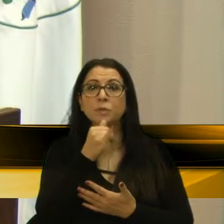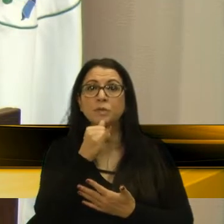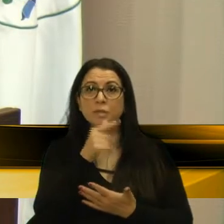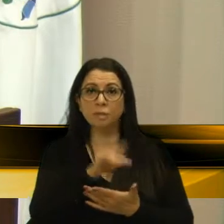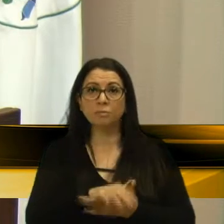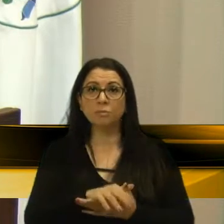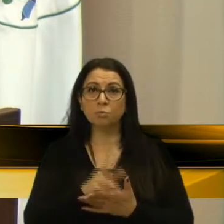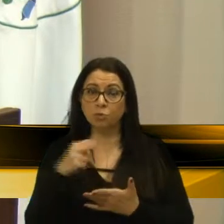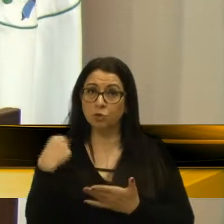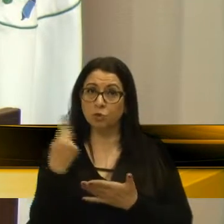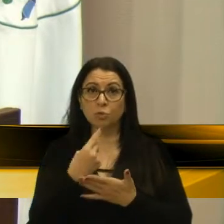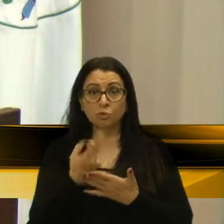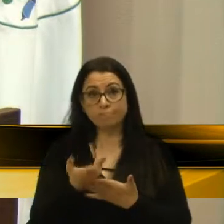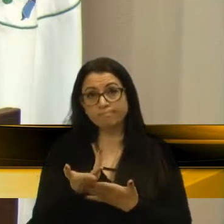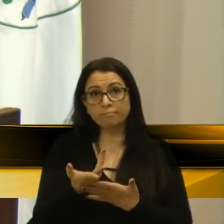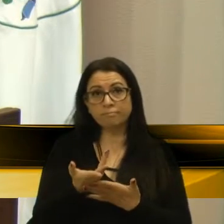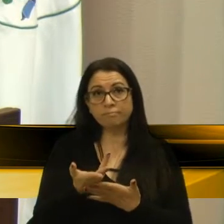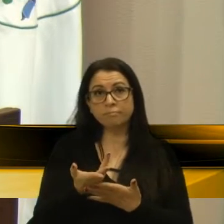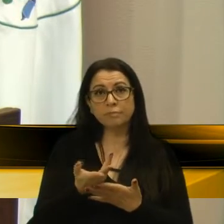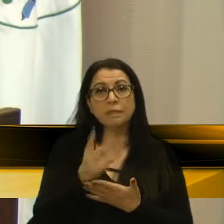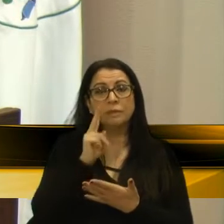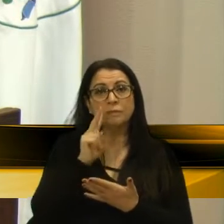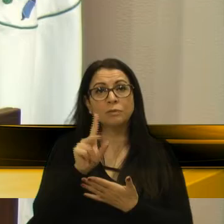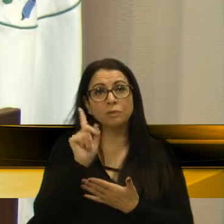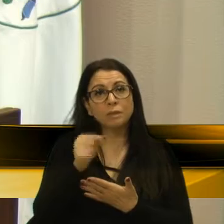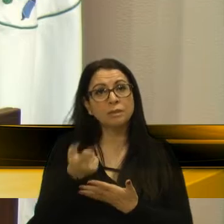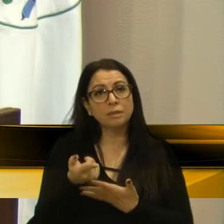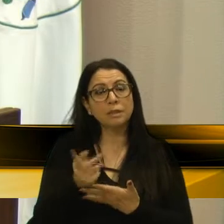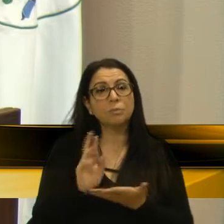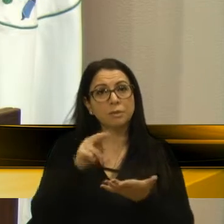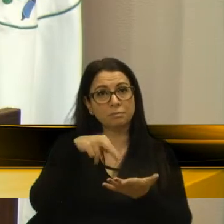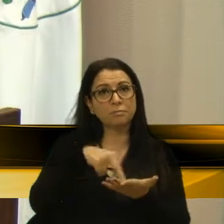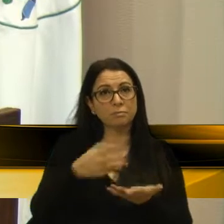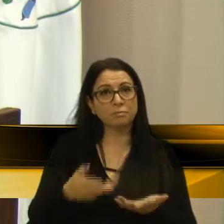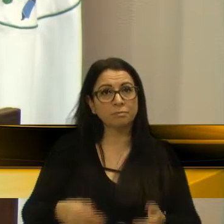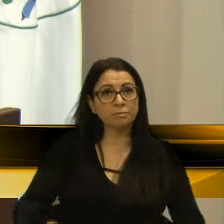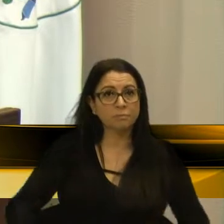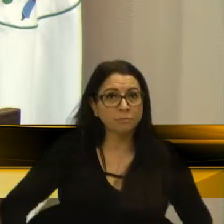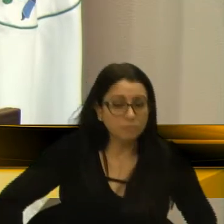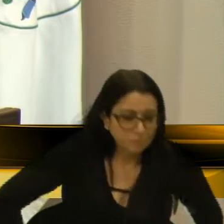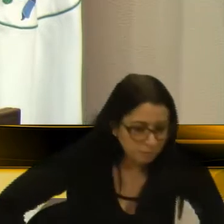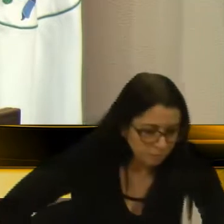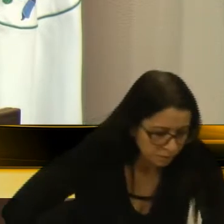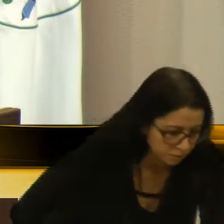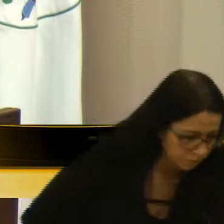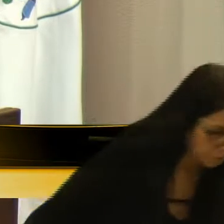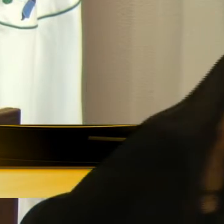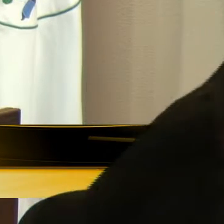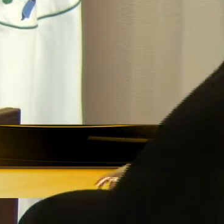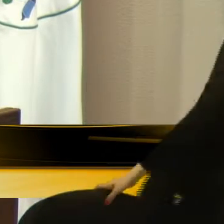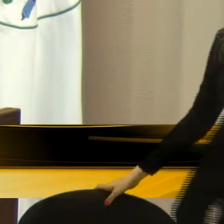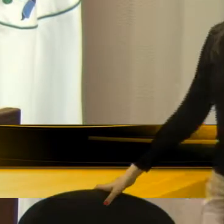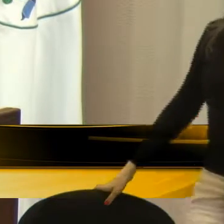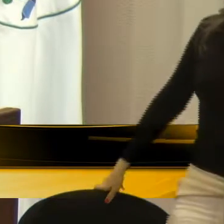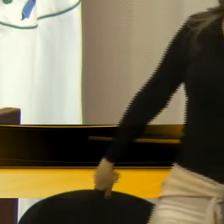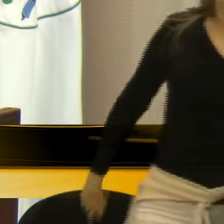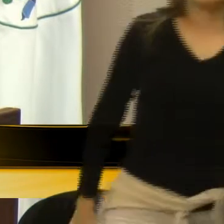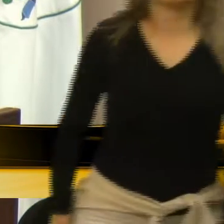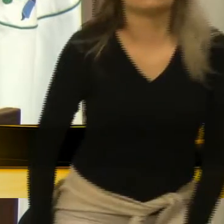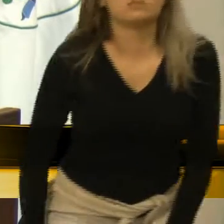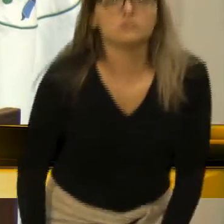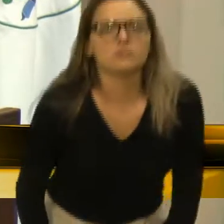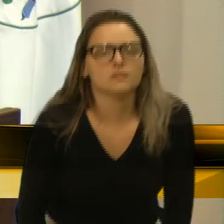para a gente ver que é uma realidade. Bem, como vereadores,